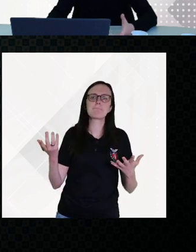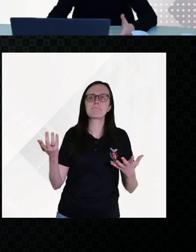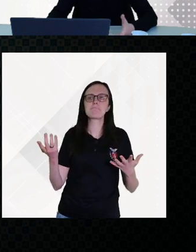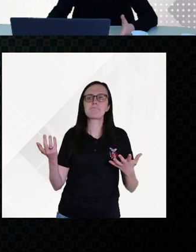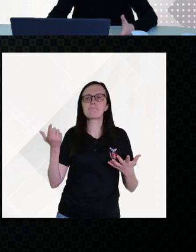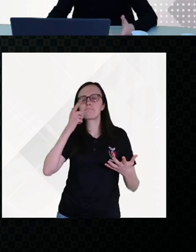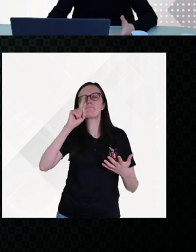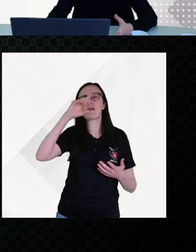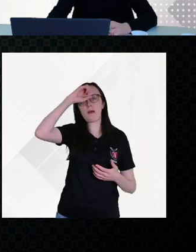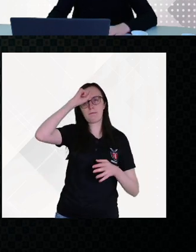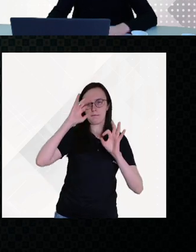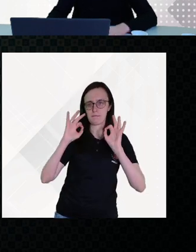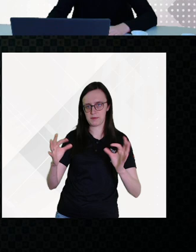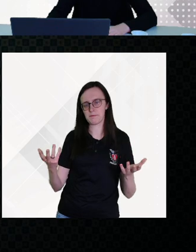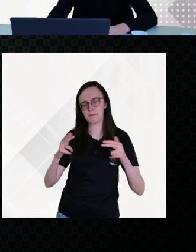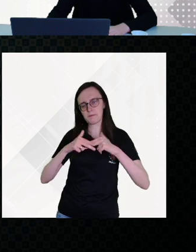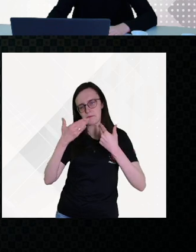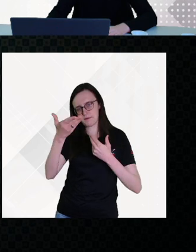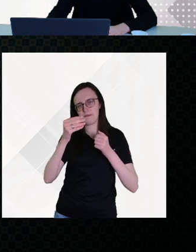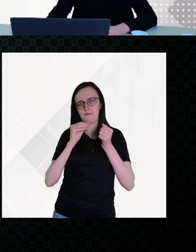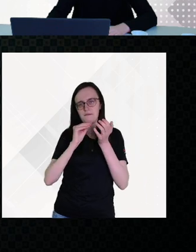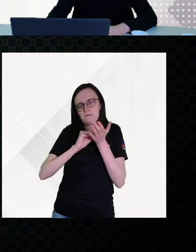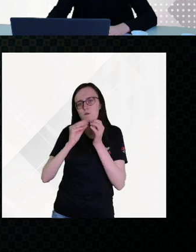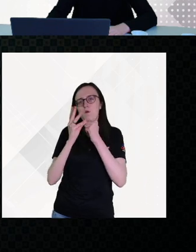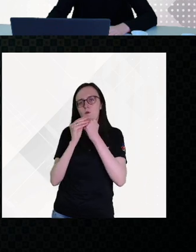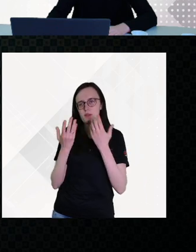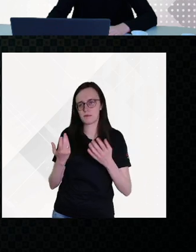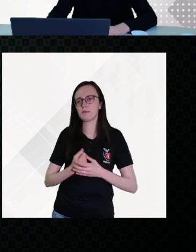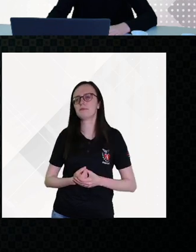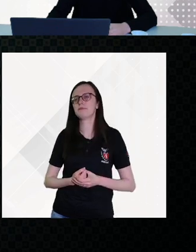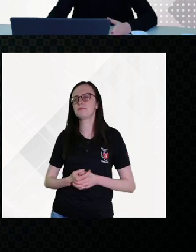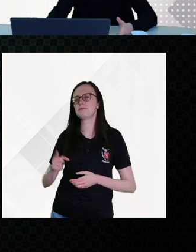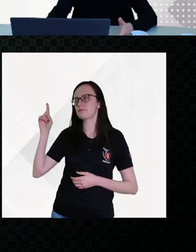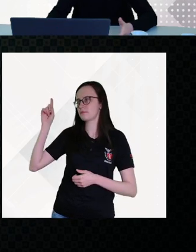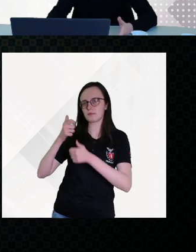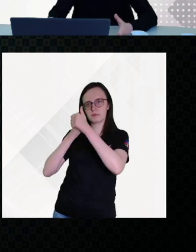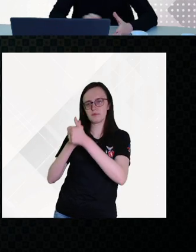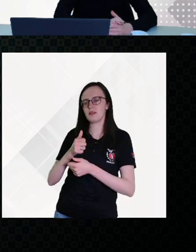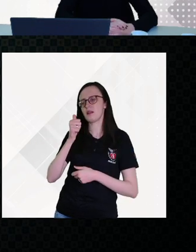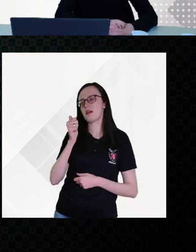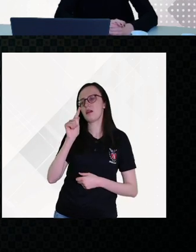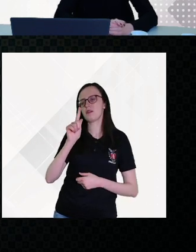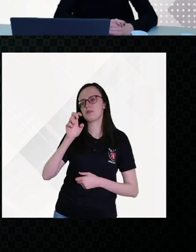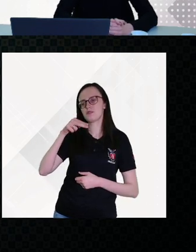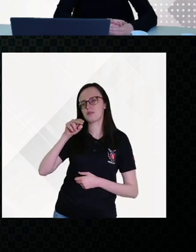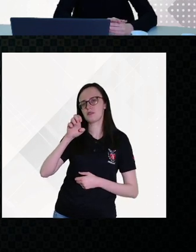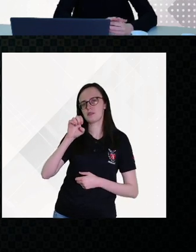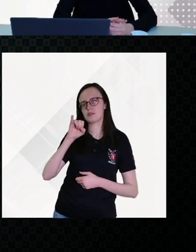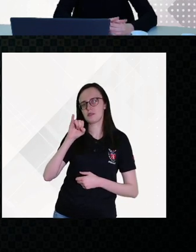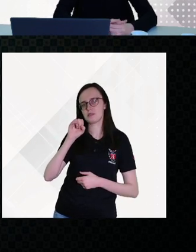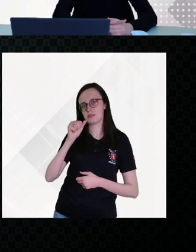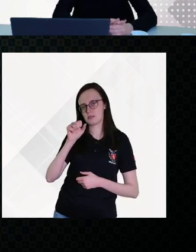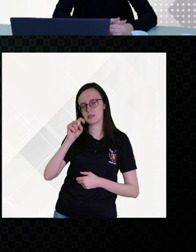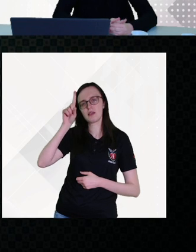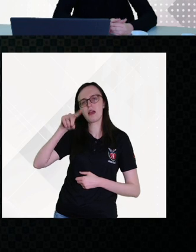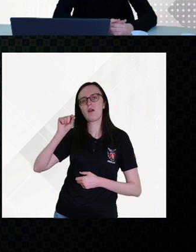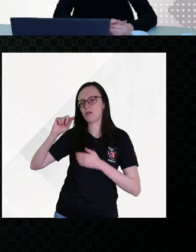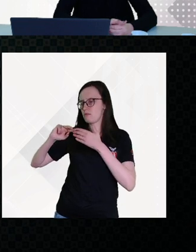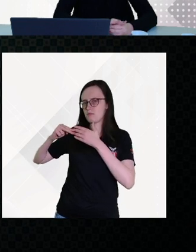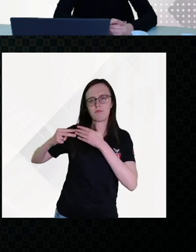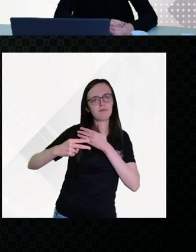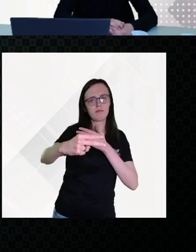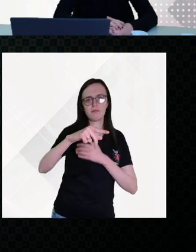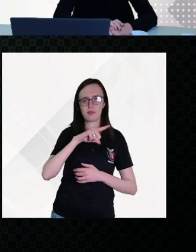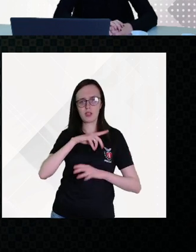a aprendizagem, né? O conhecimento. As agenesias, que é o quê? Ausência, é uma anomalia congênita, né? Então, a